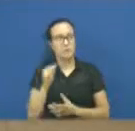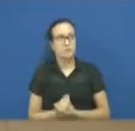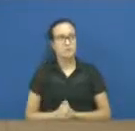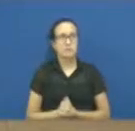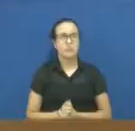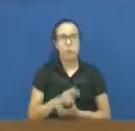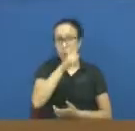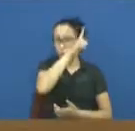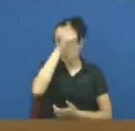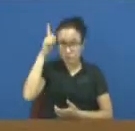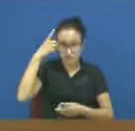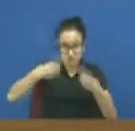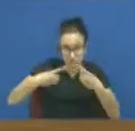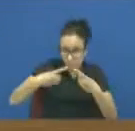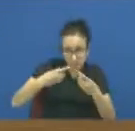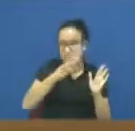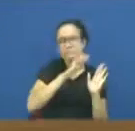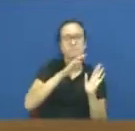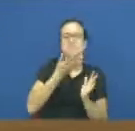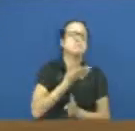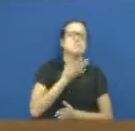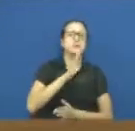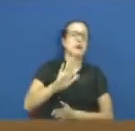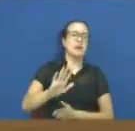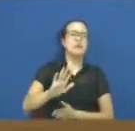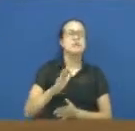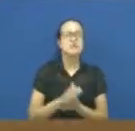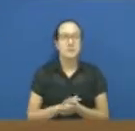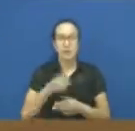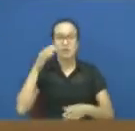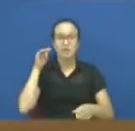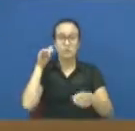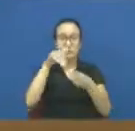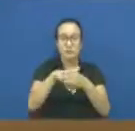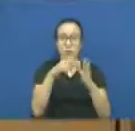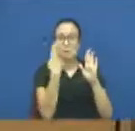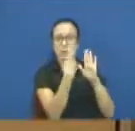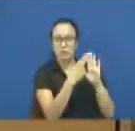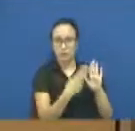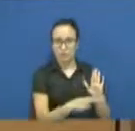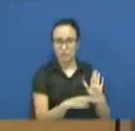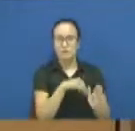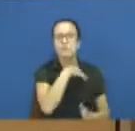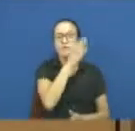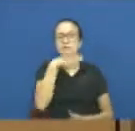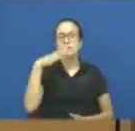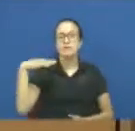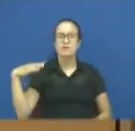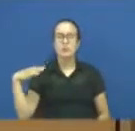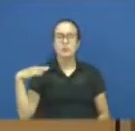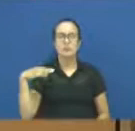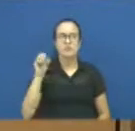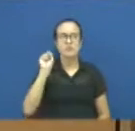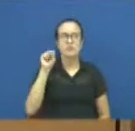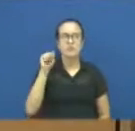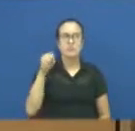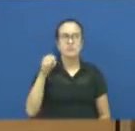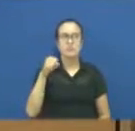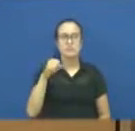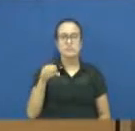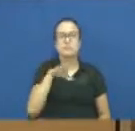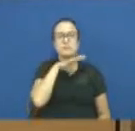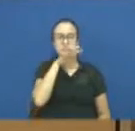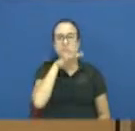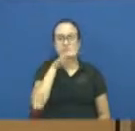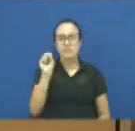Dispenso. Dispensada a discussão, a moção vai à votação. Votação é nominal. Aloysio Andrade. Sim. André